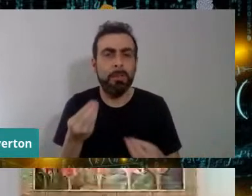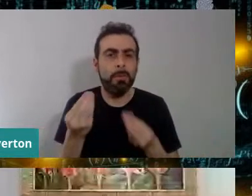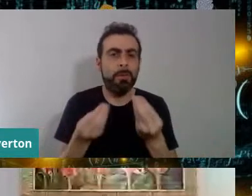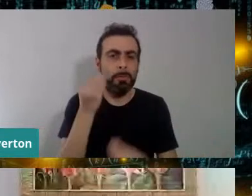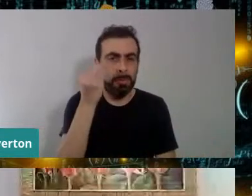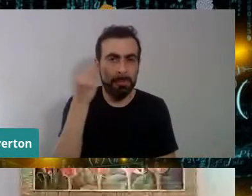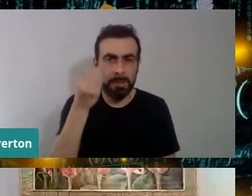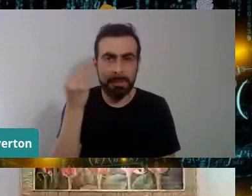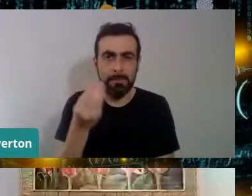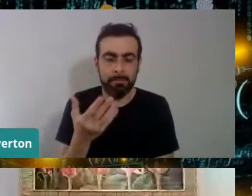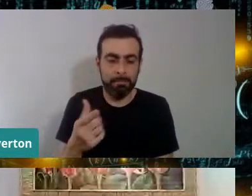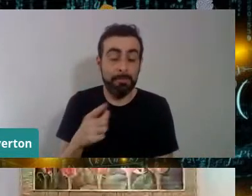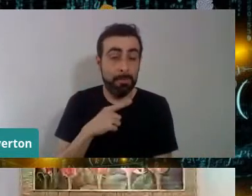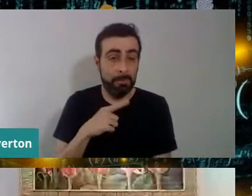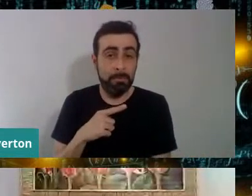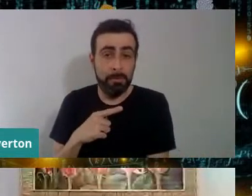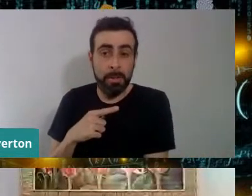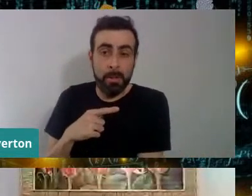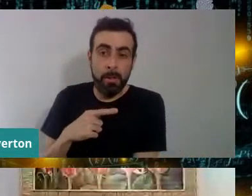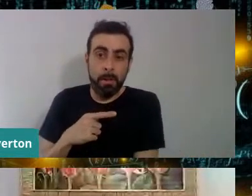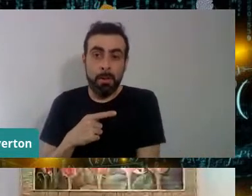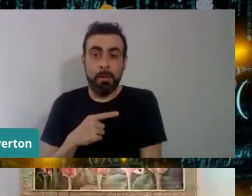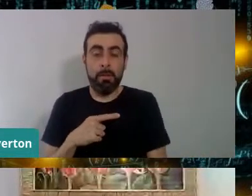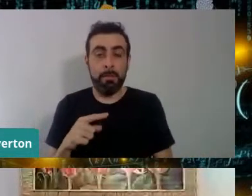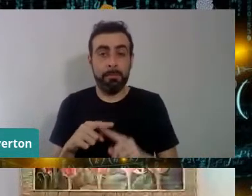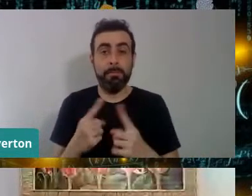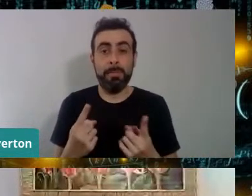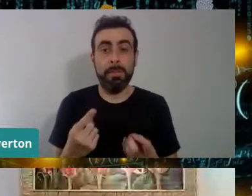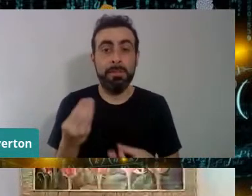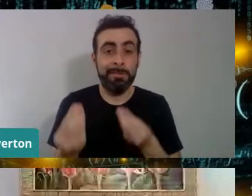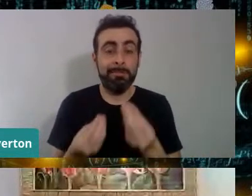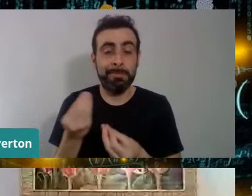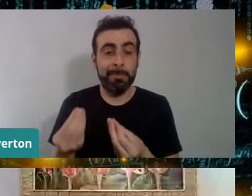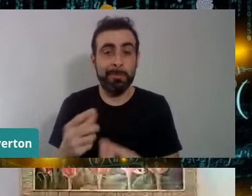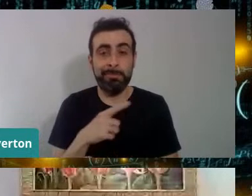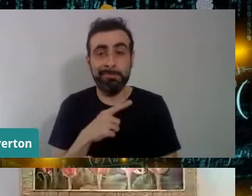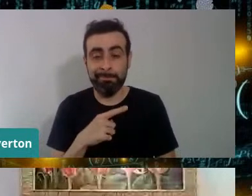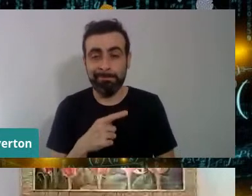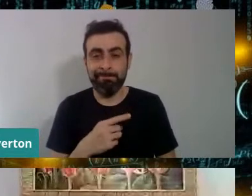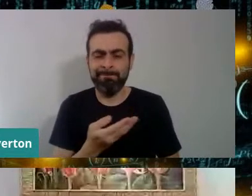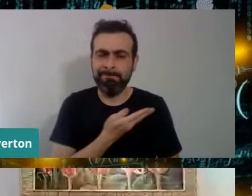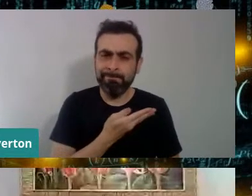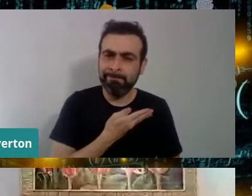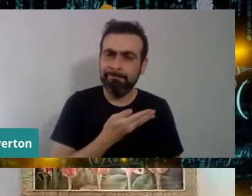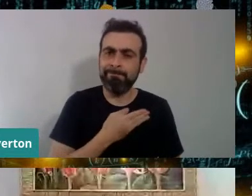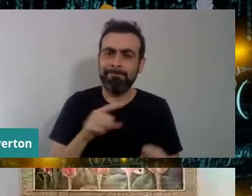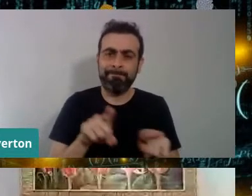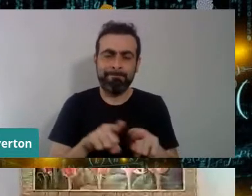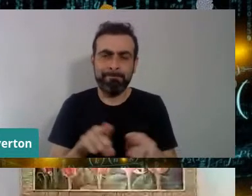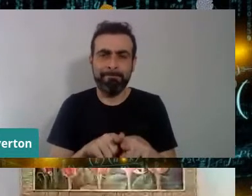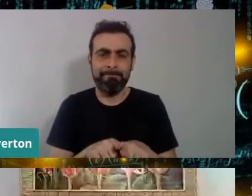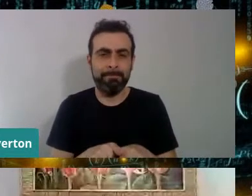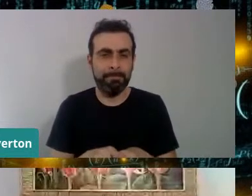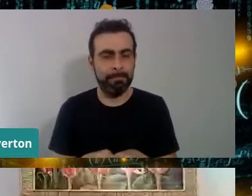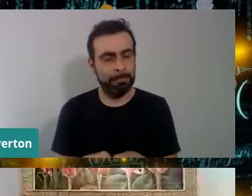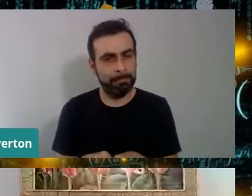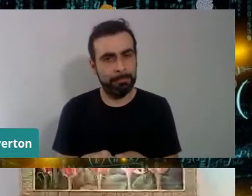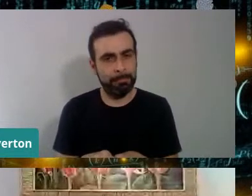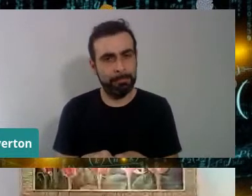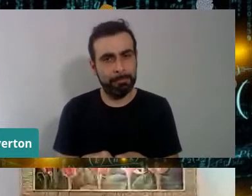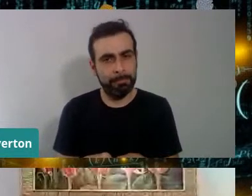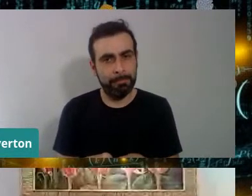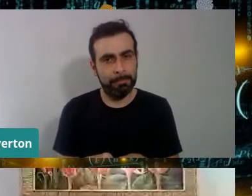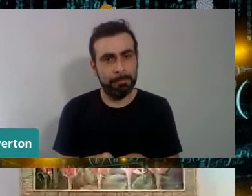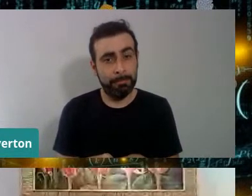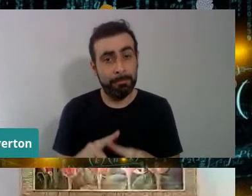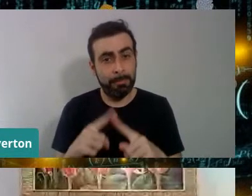né? Trocava experiência. Era muito coleguismo, muito companheirismo. Né? A gente...